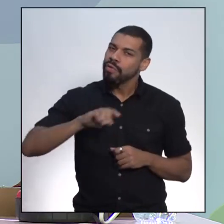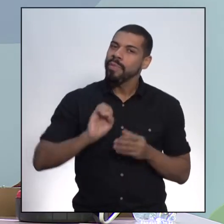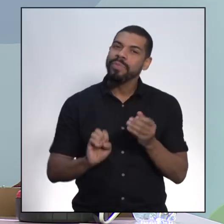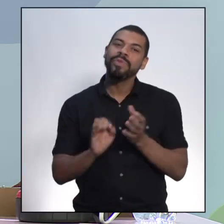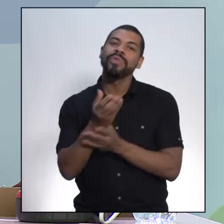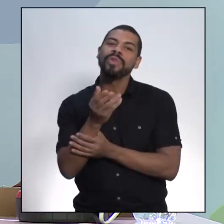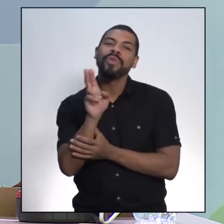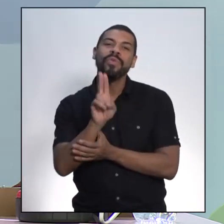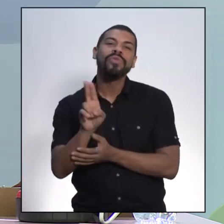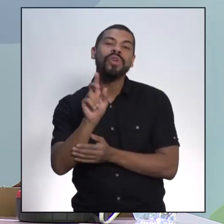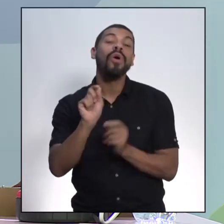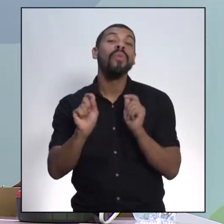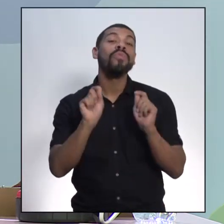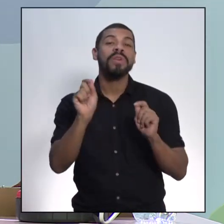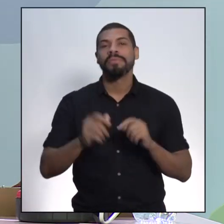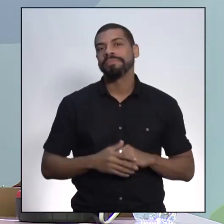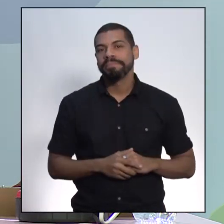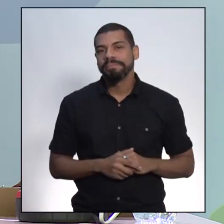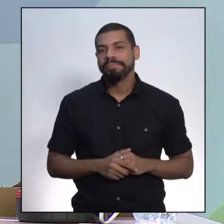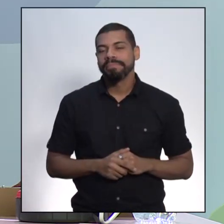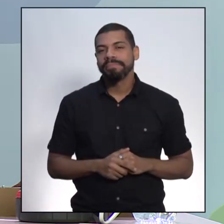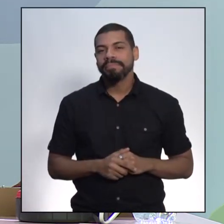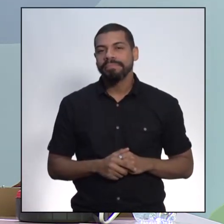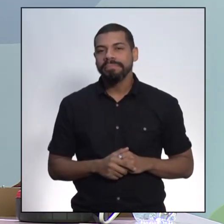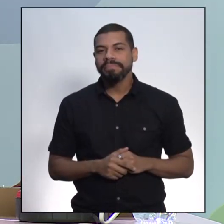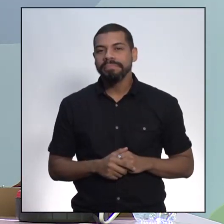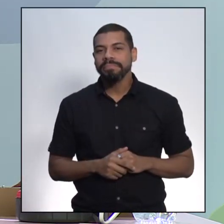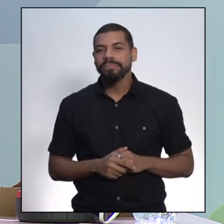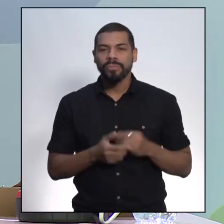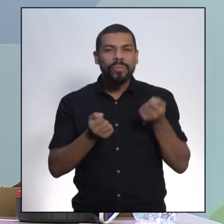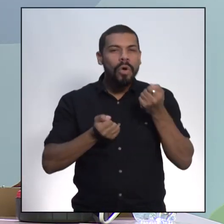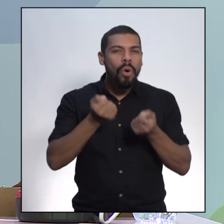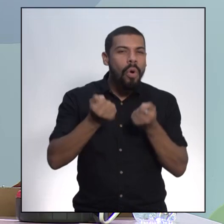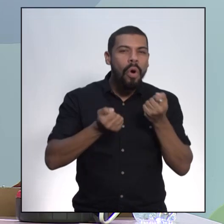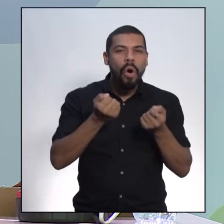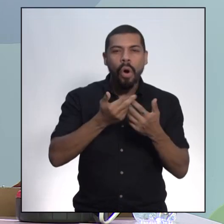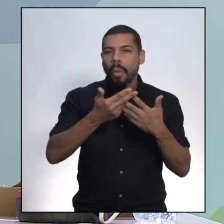utilizar, hoje, para fazer o carrinho,